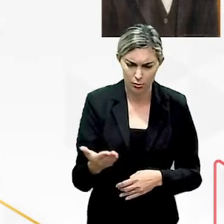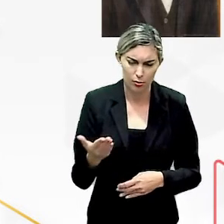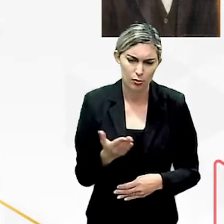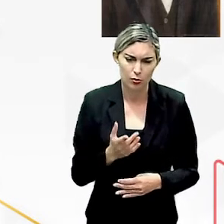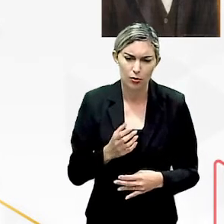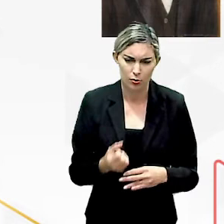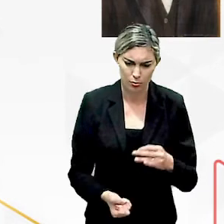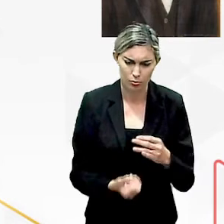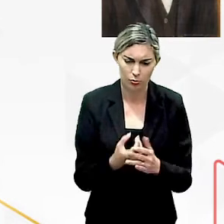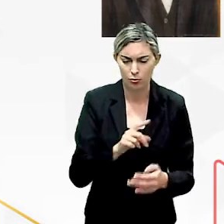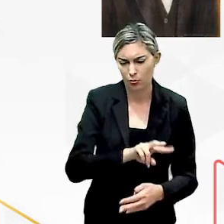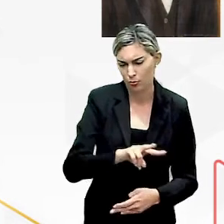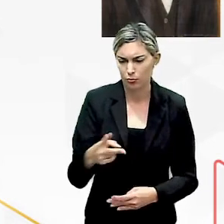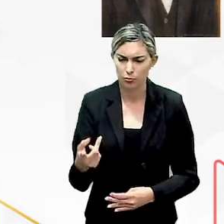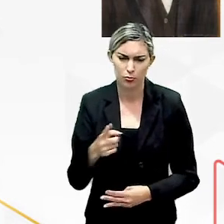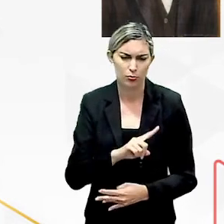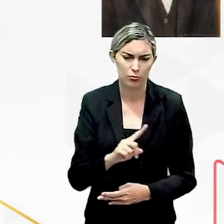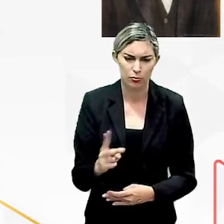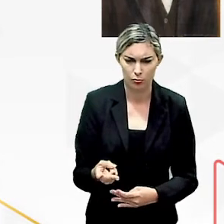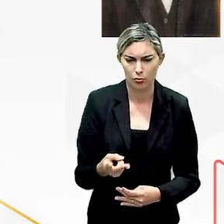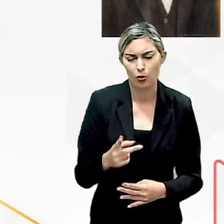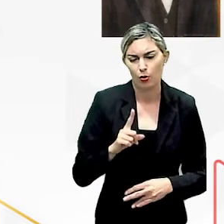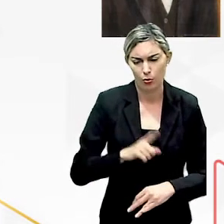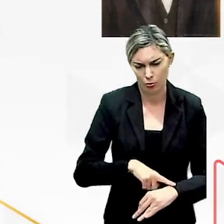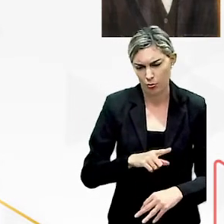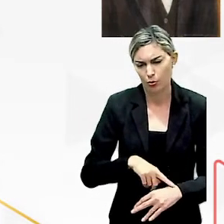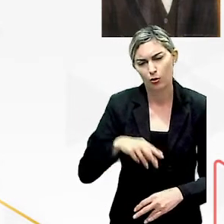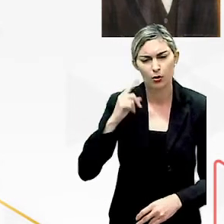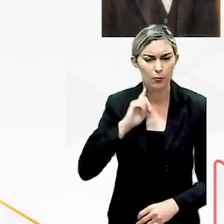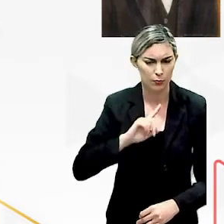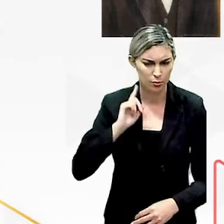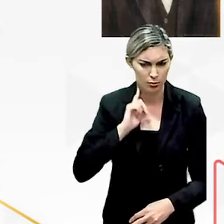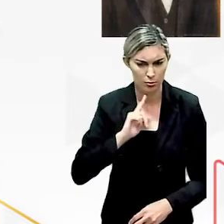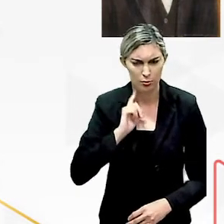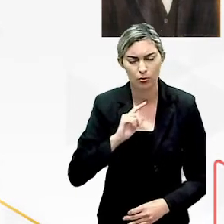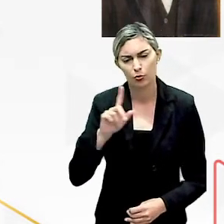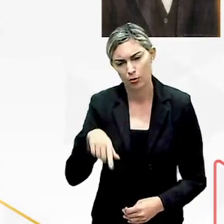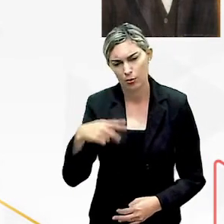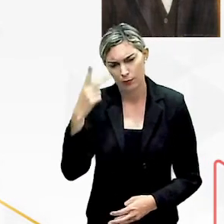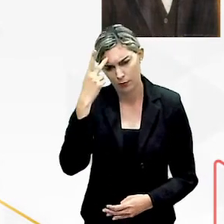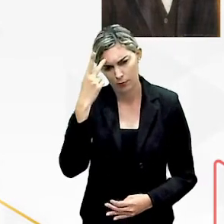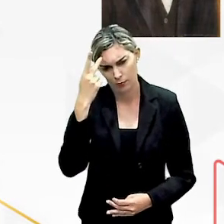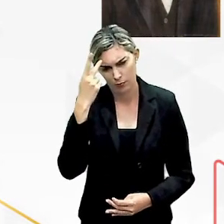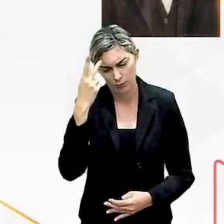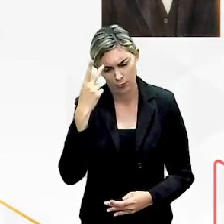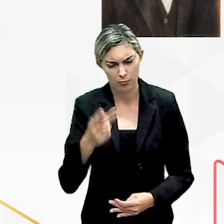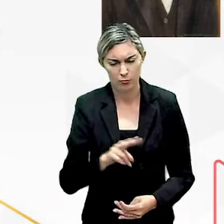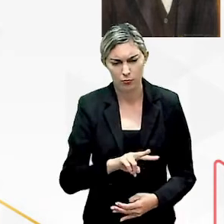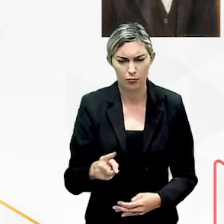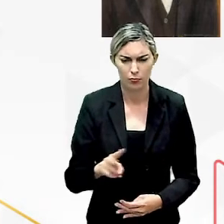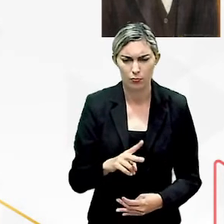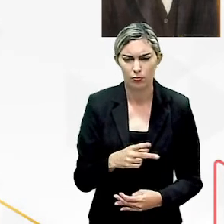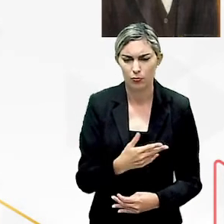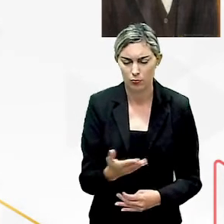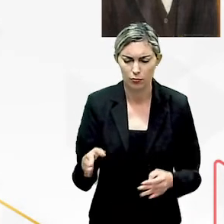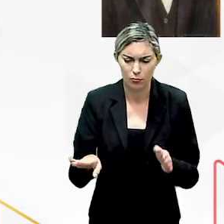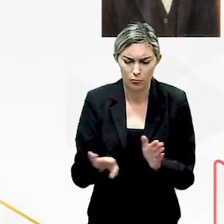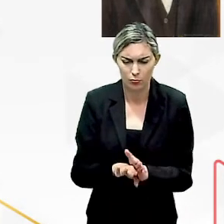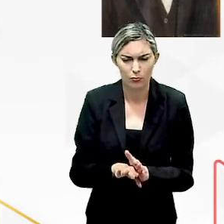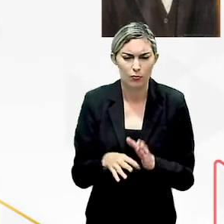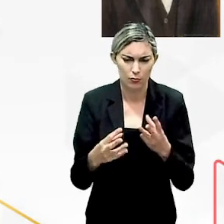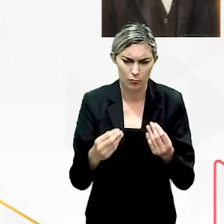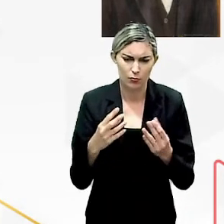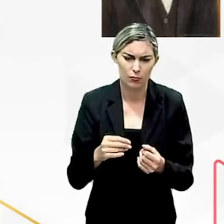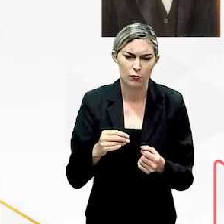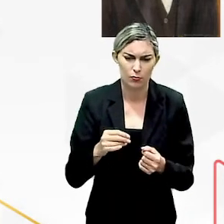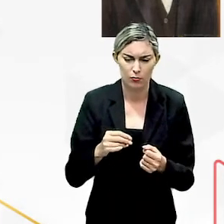existir a alternância. Ora é um mineiro, ora é um paulista, e assim sucessivamente. Com a chegada de muitos estrangeiros